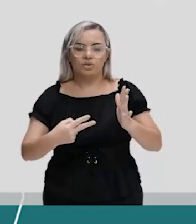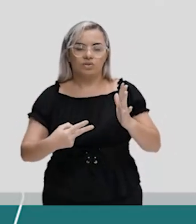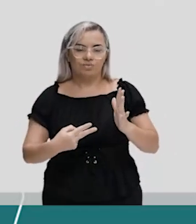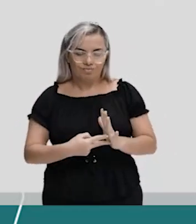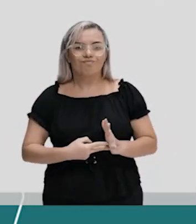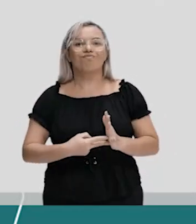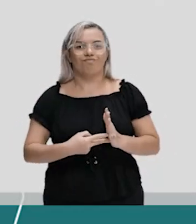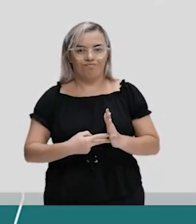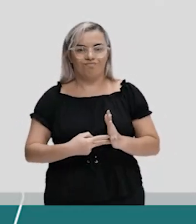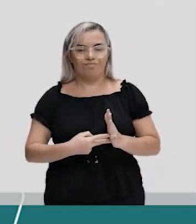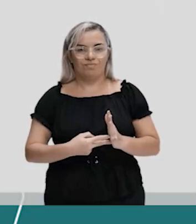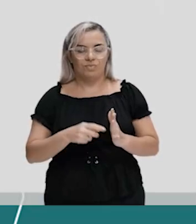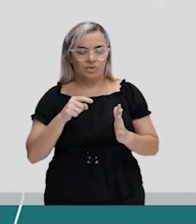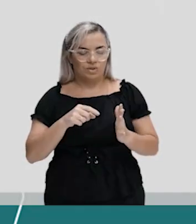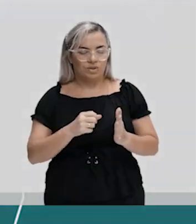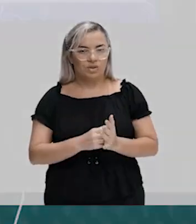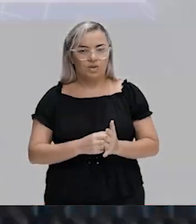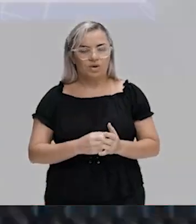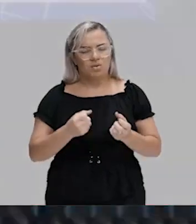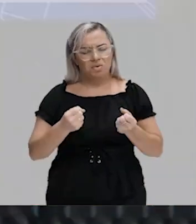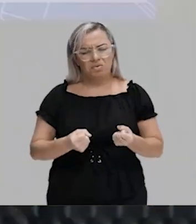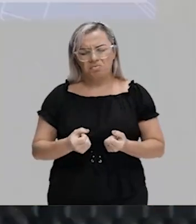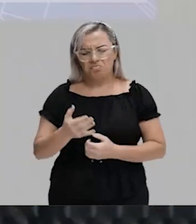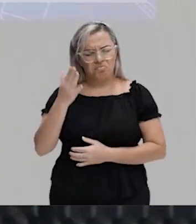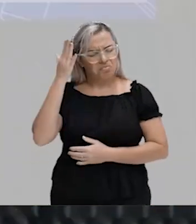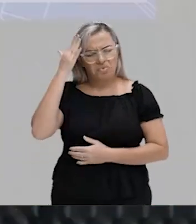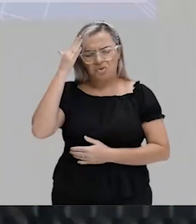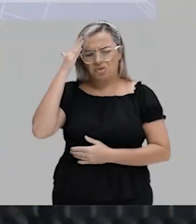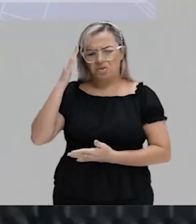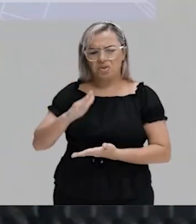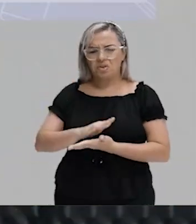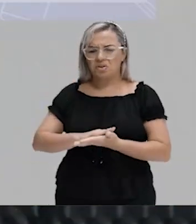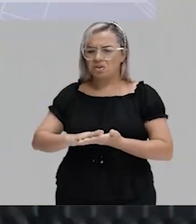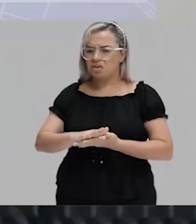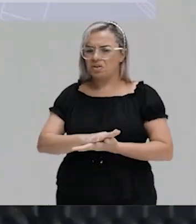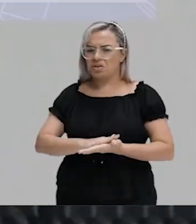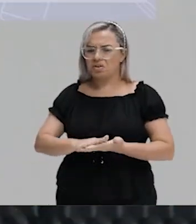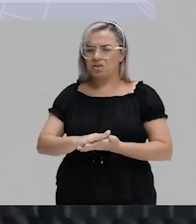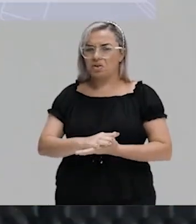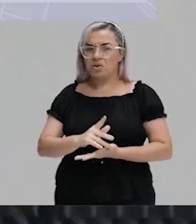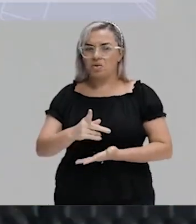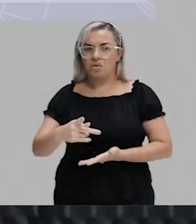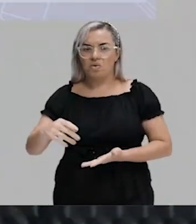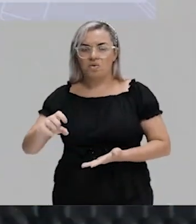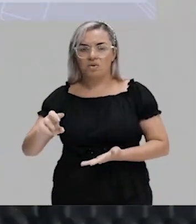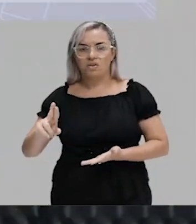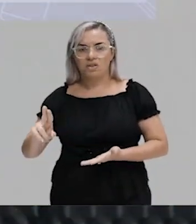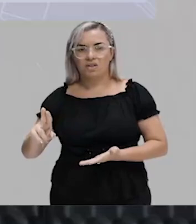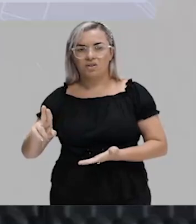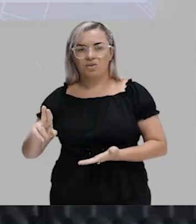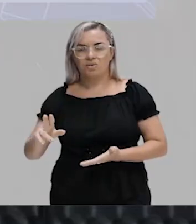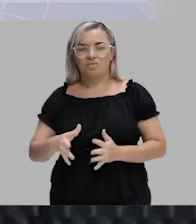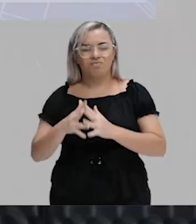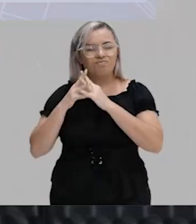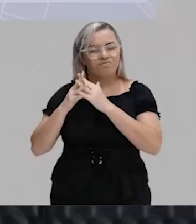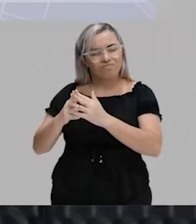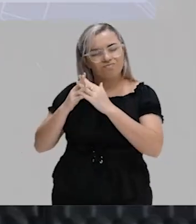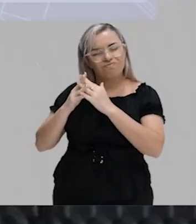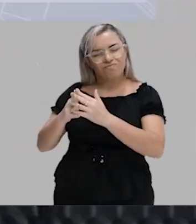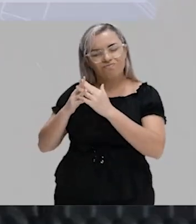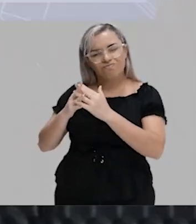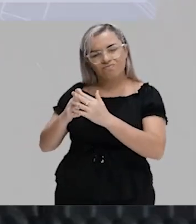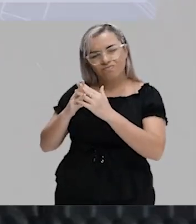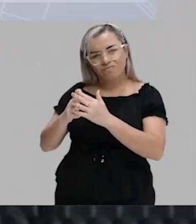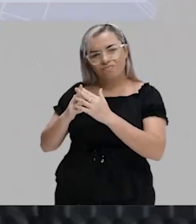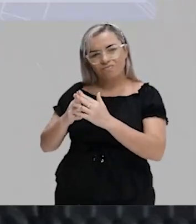duplo sentido. Eu poderia não entender de quem que era o filho. O filho era de Pedro ou o filho era da Maria. Então, às vezes, esse